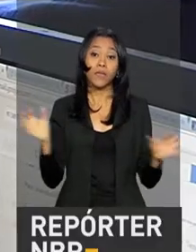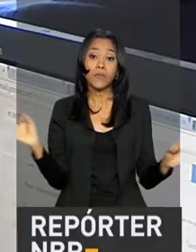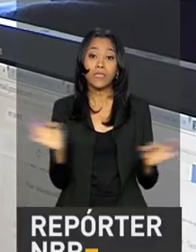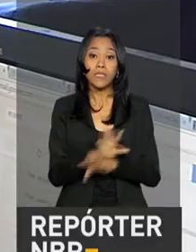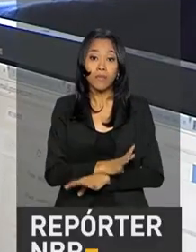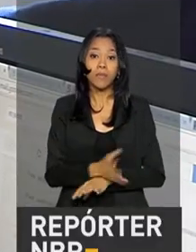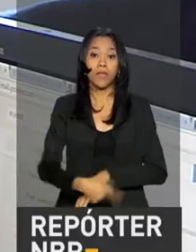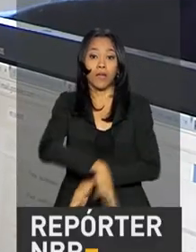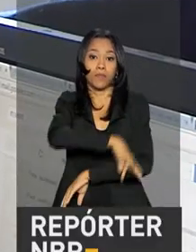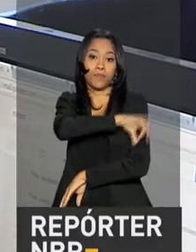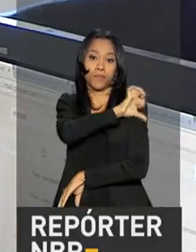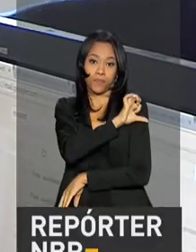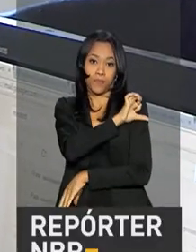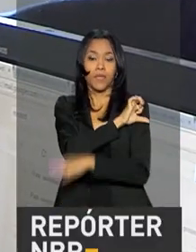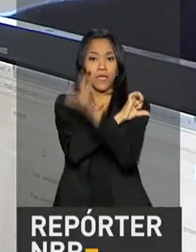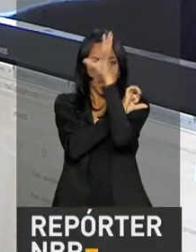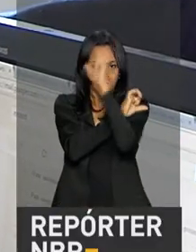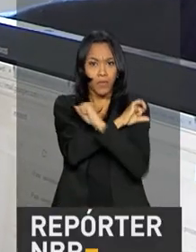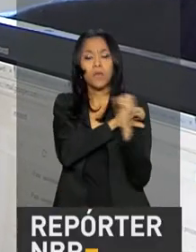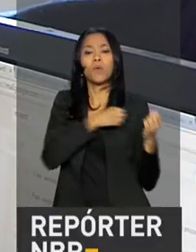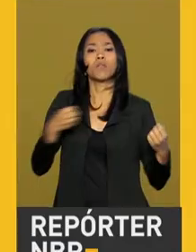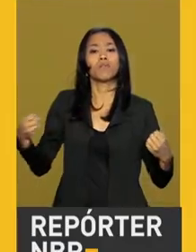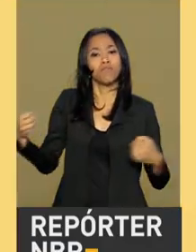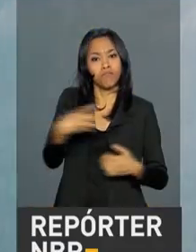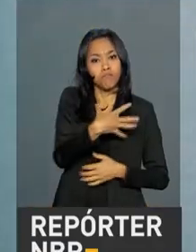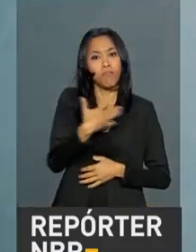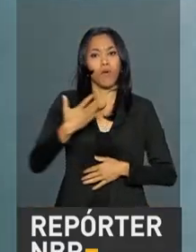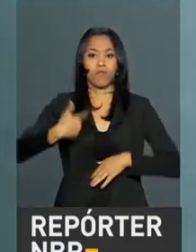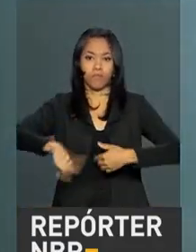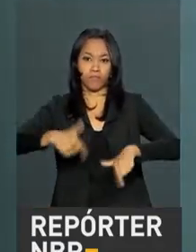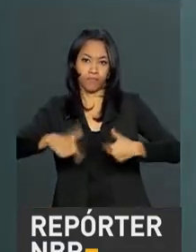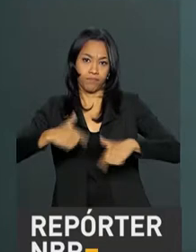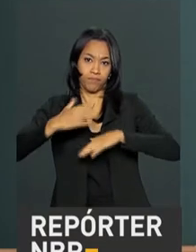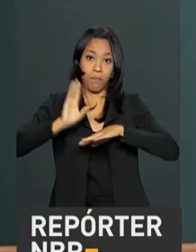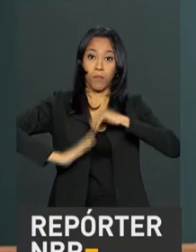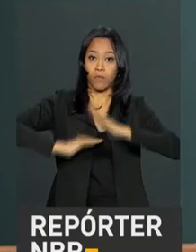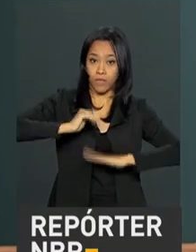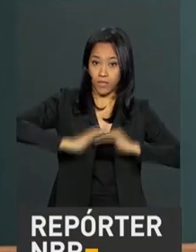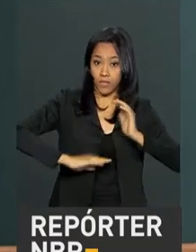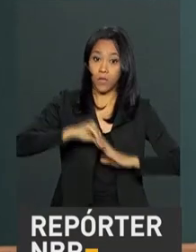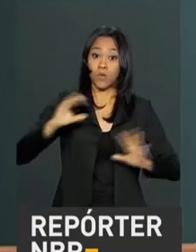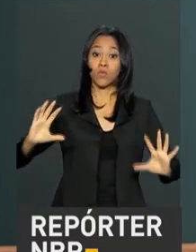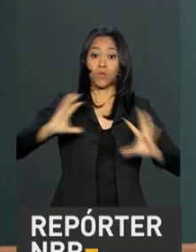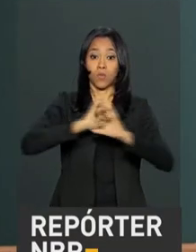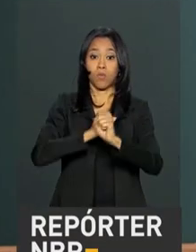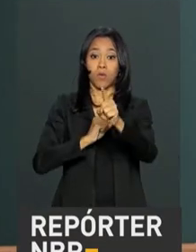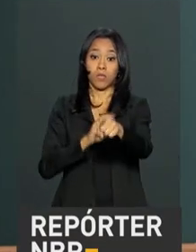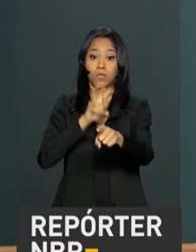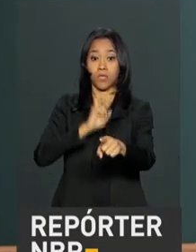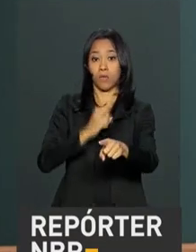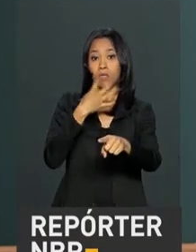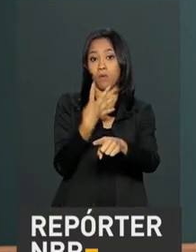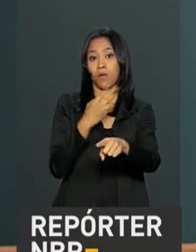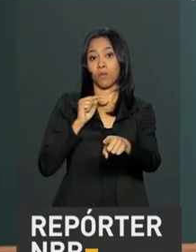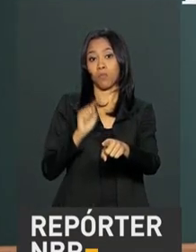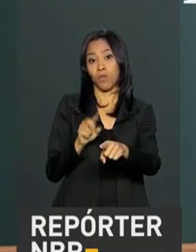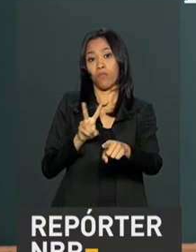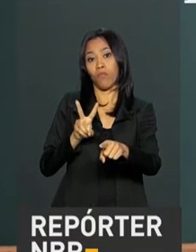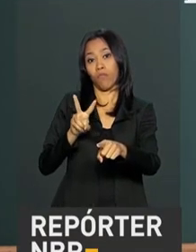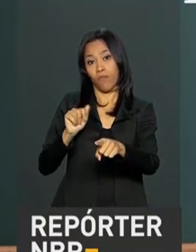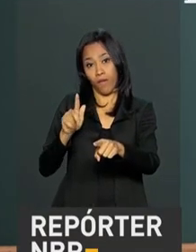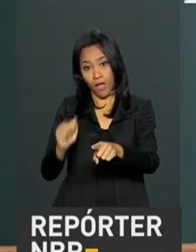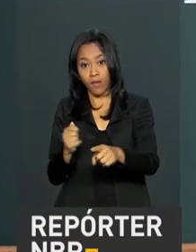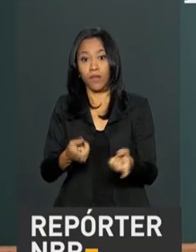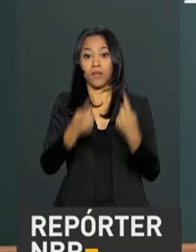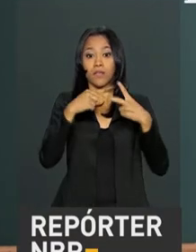ensino fundamental e aprender uma nova profissão no total são 54 mil vagas em todo o brasil quarenta e